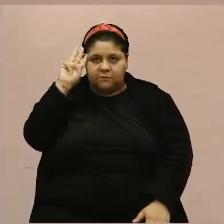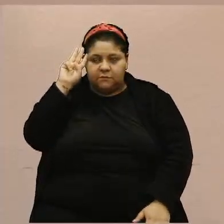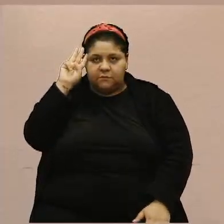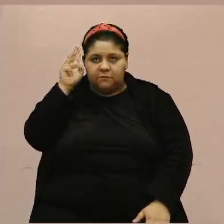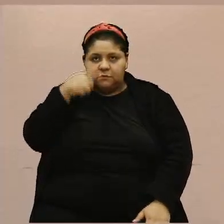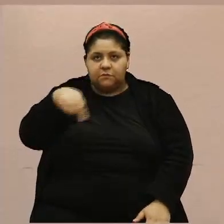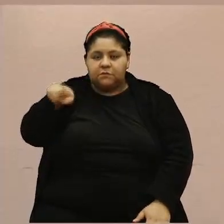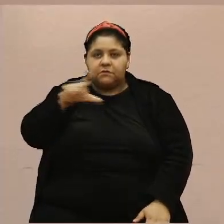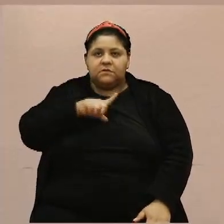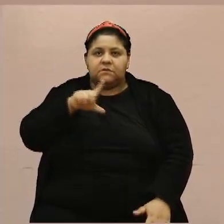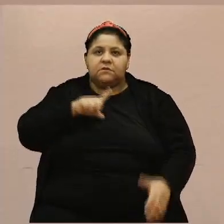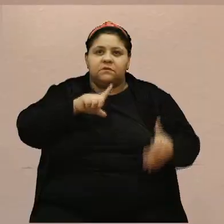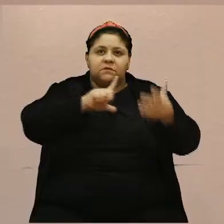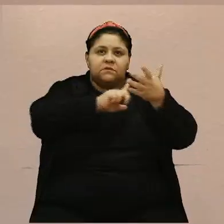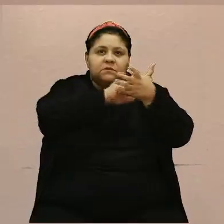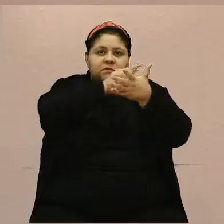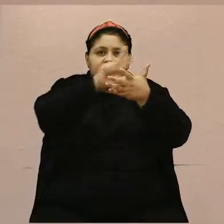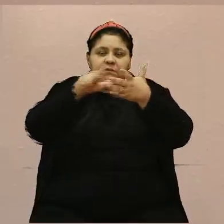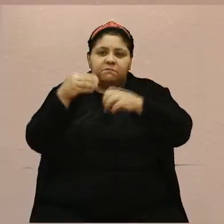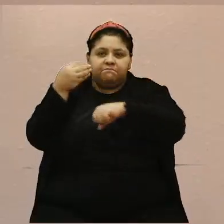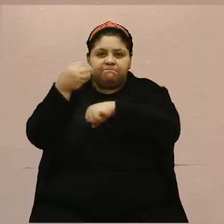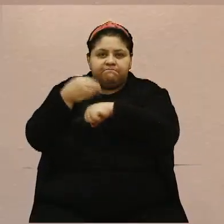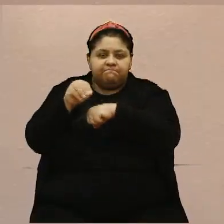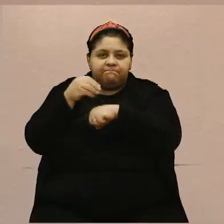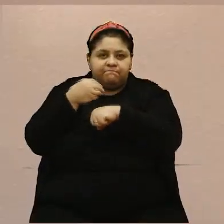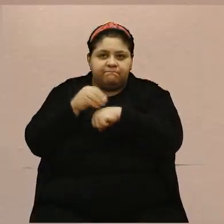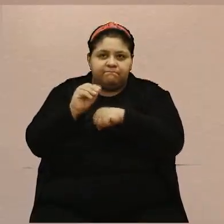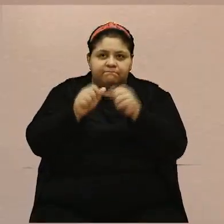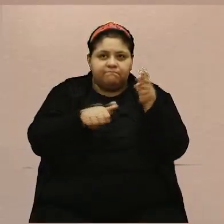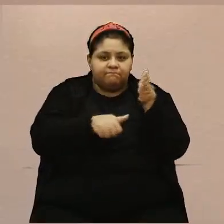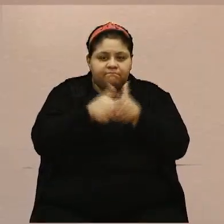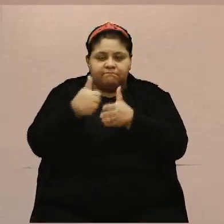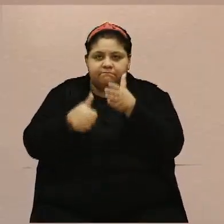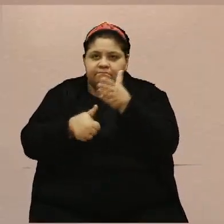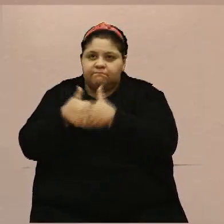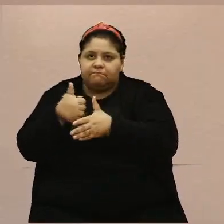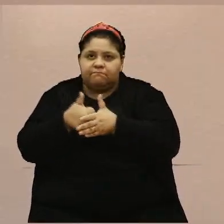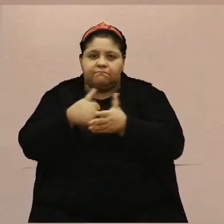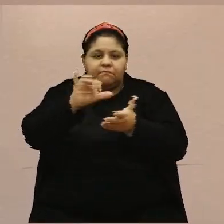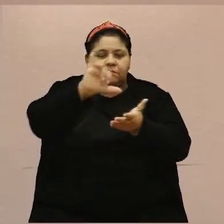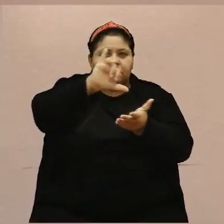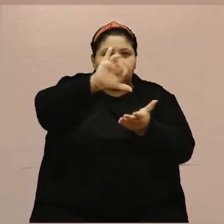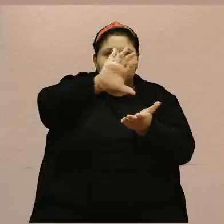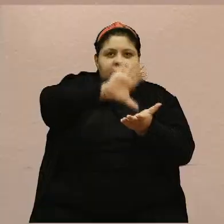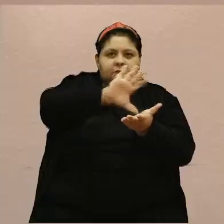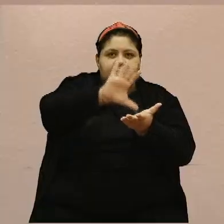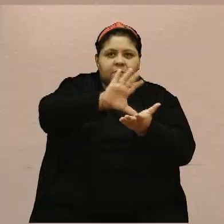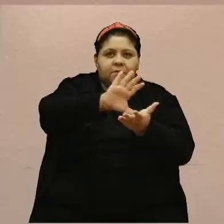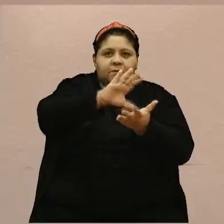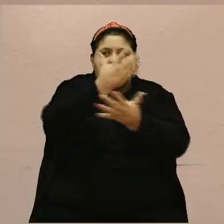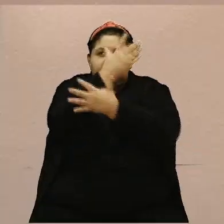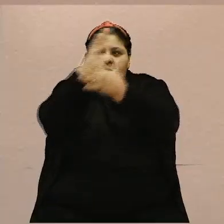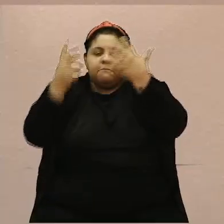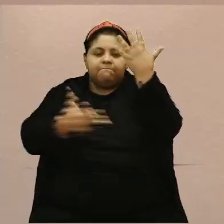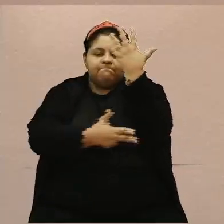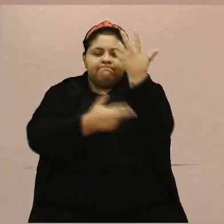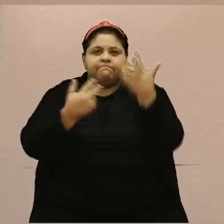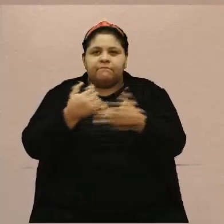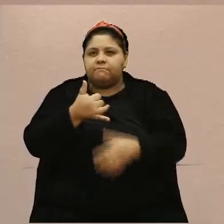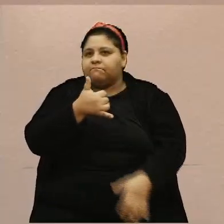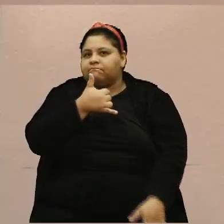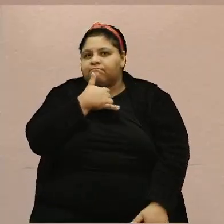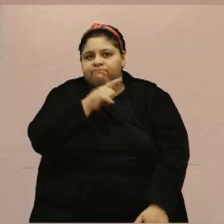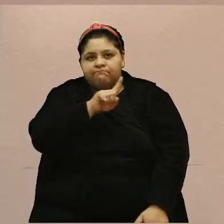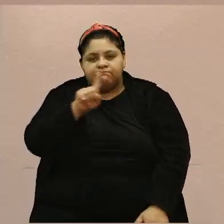que a gente tem diversas indicações aí para melhorias em praças, para corte de árvore e, infelizmente, não estão